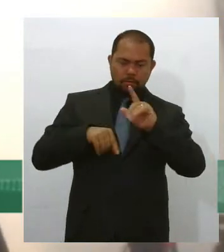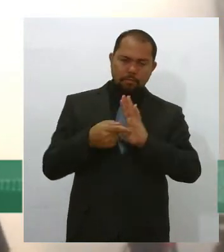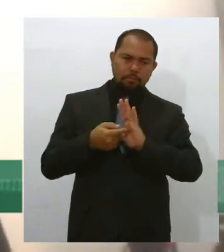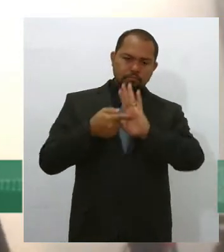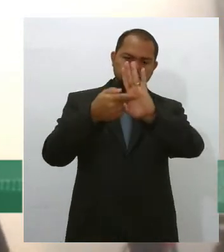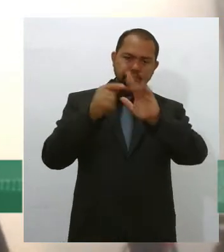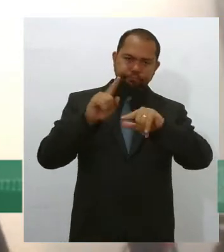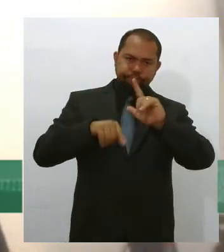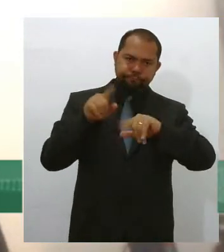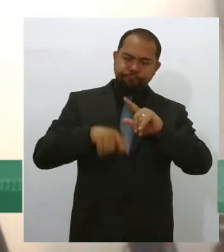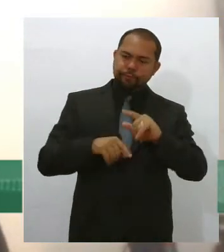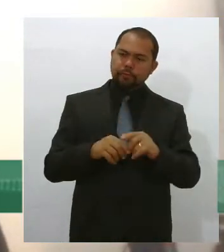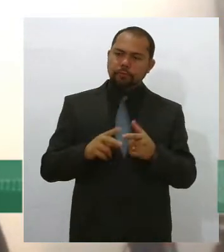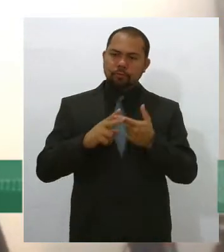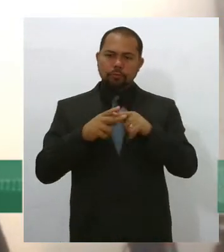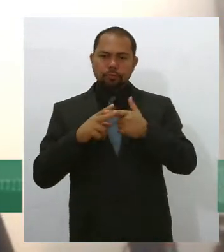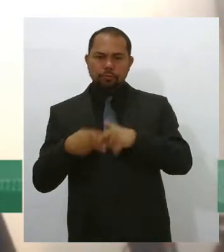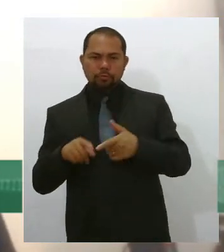equipamentos